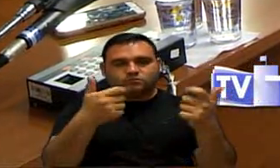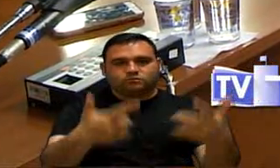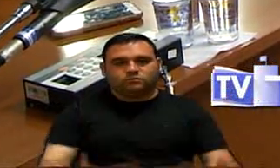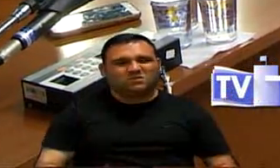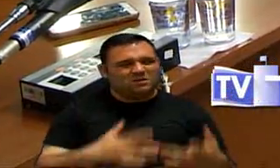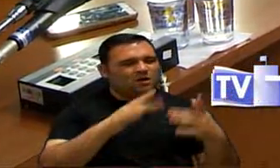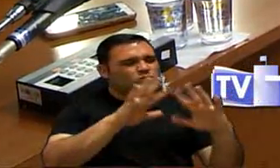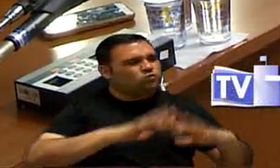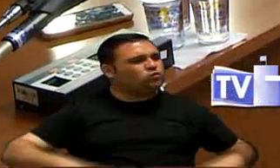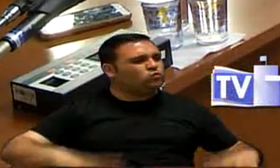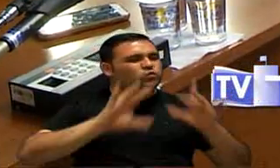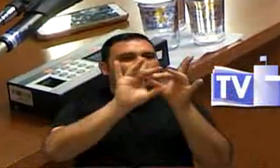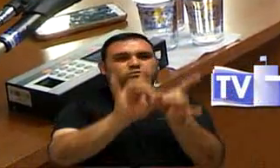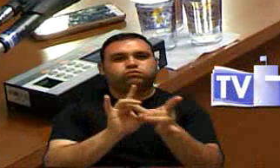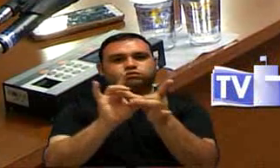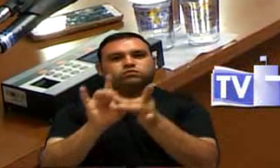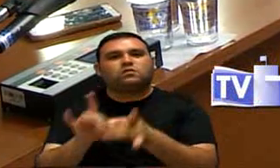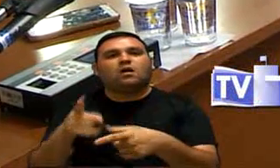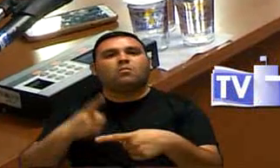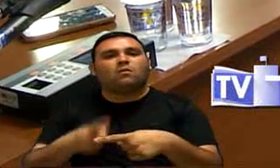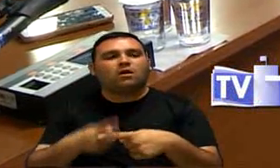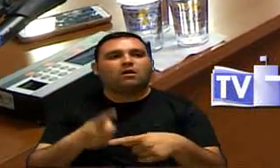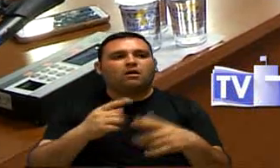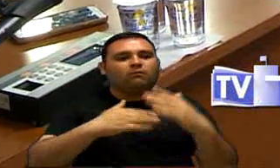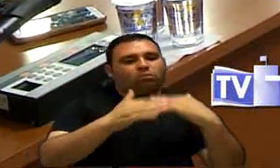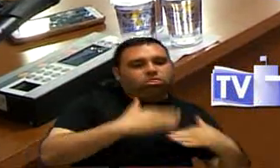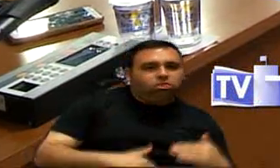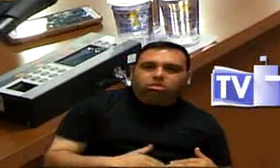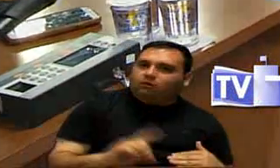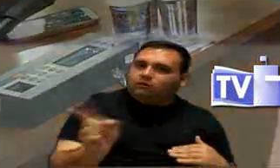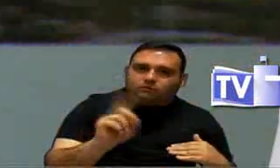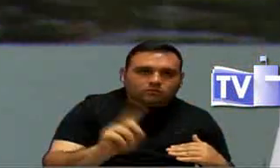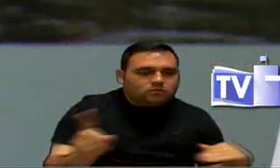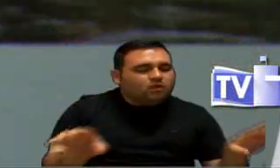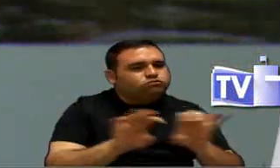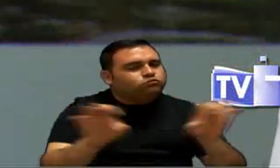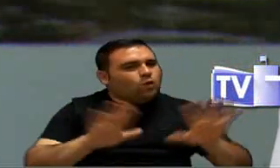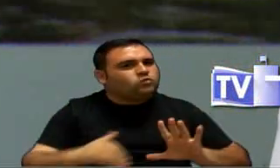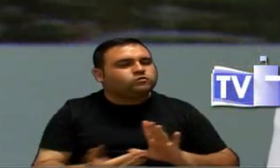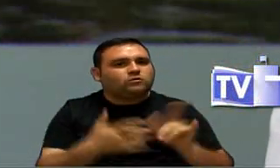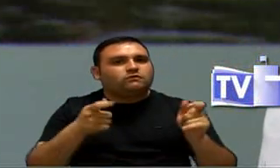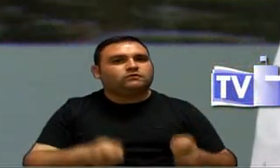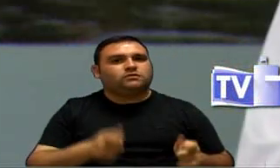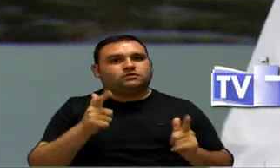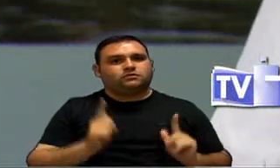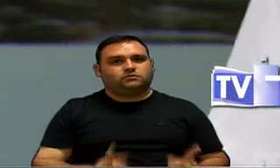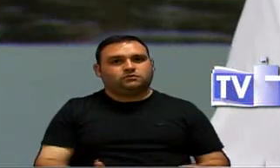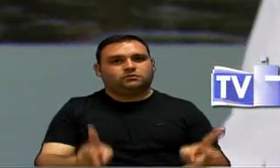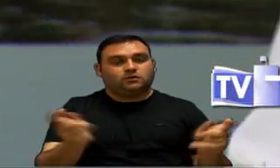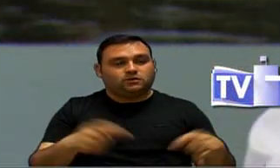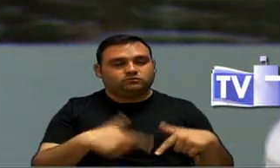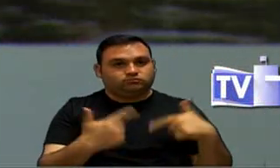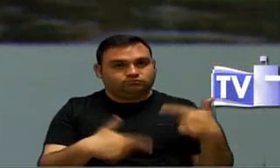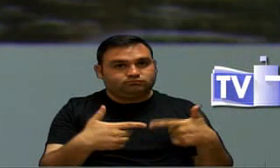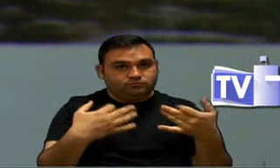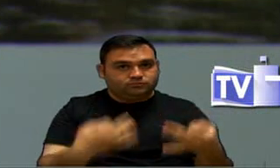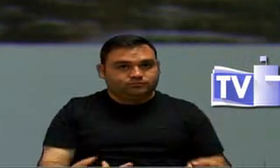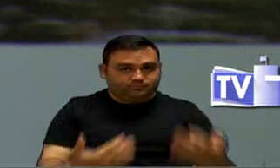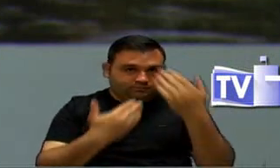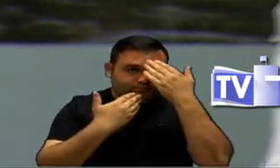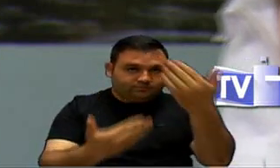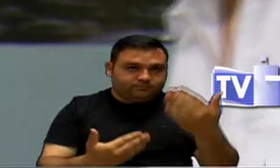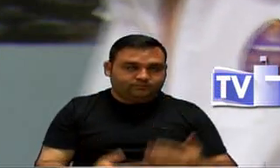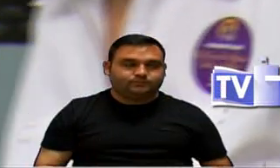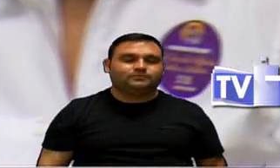de todos nós aqui, para que não tenha nenhum retrocesso em nenhuma das estruturas que nós temos e que elas funcionem plenamente. Obrigada.